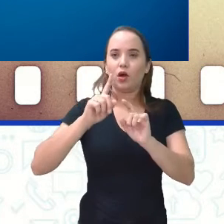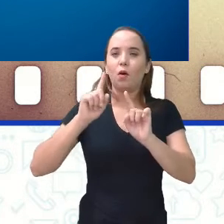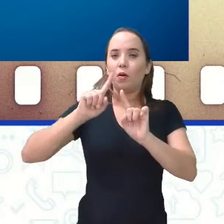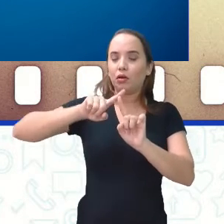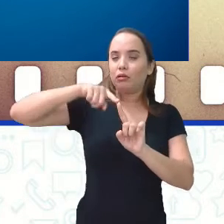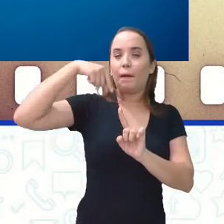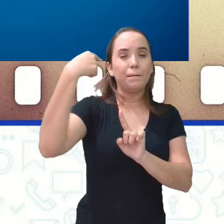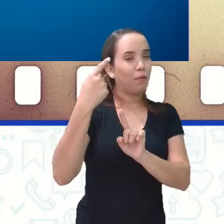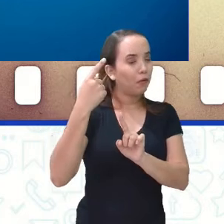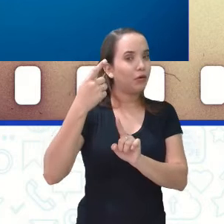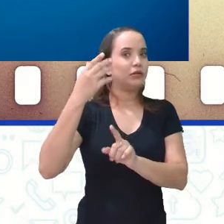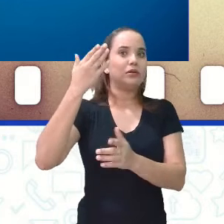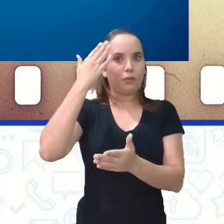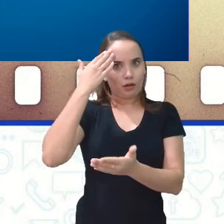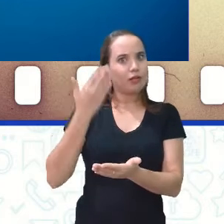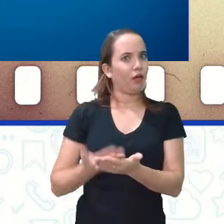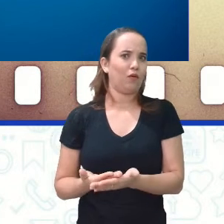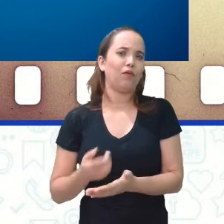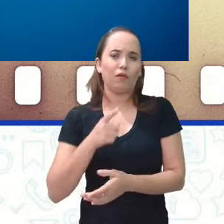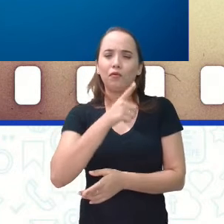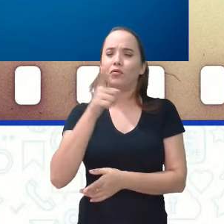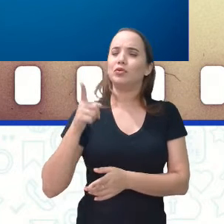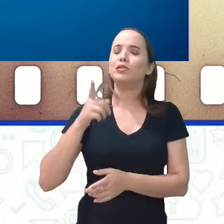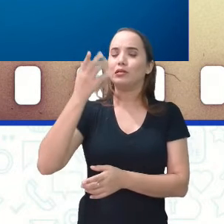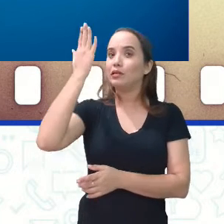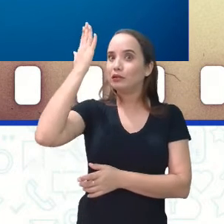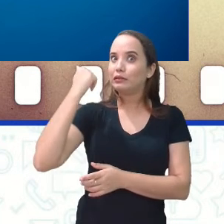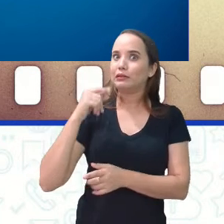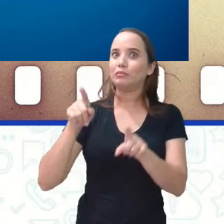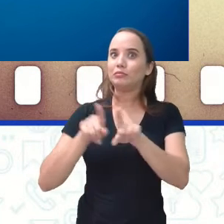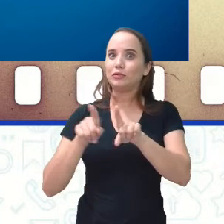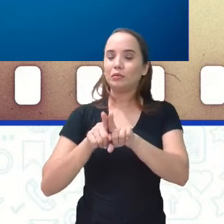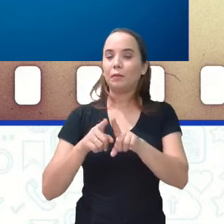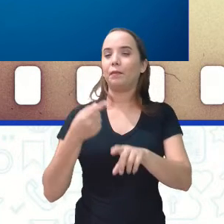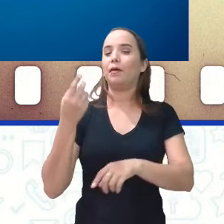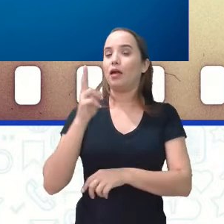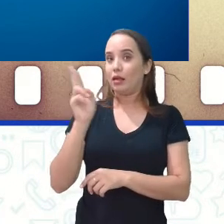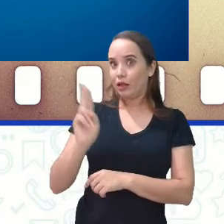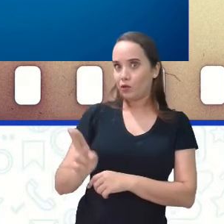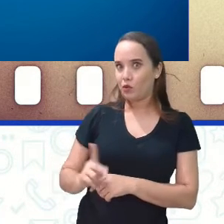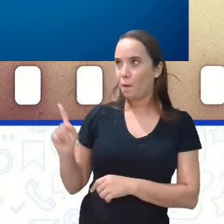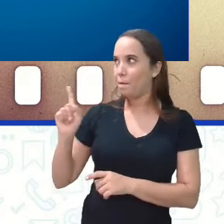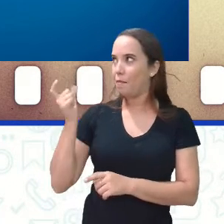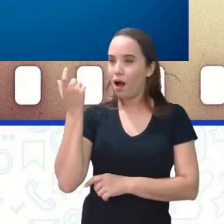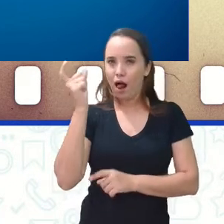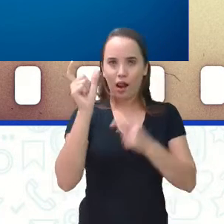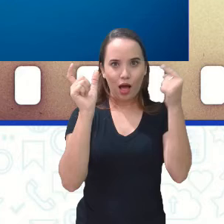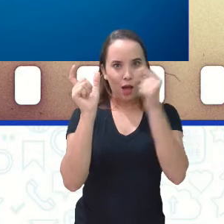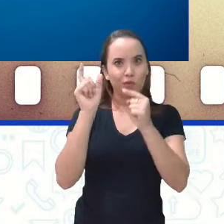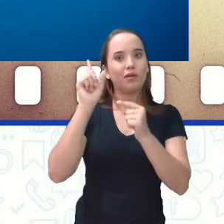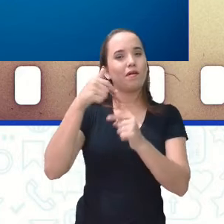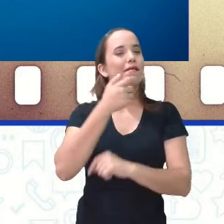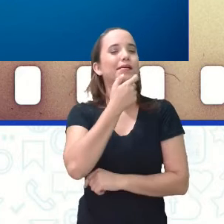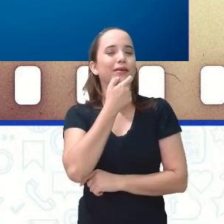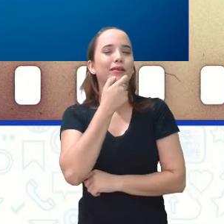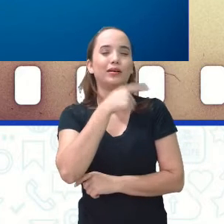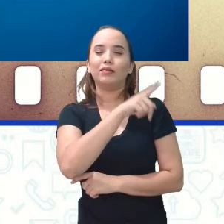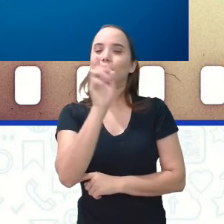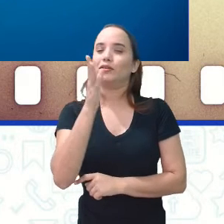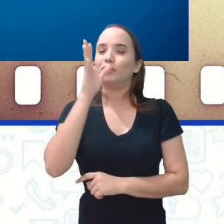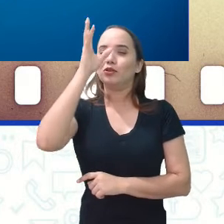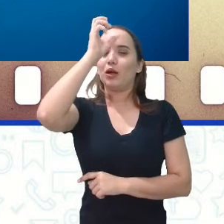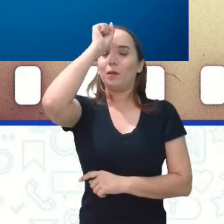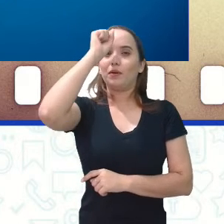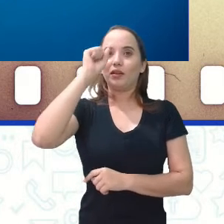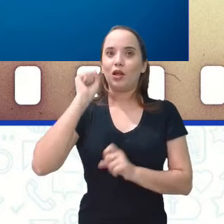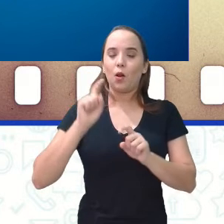de inglês vocês possam também contar aí para o professor de vocês essas palavrinhas que vocês aprenderam. Mas o que é que eu tenho